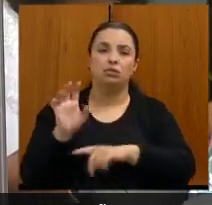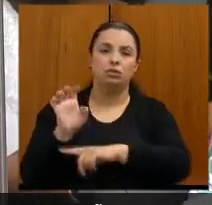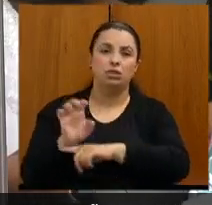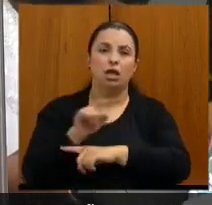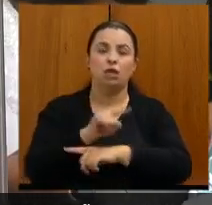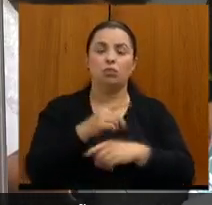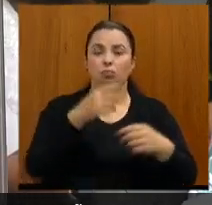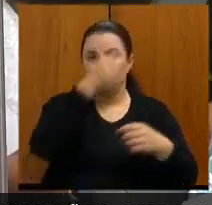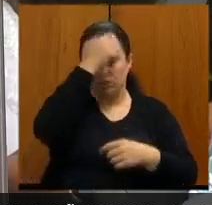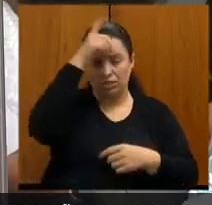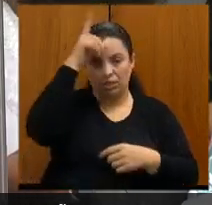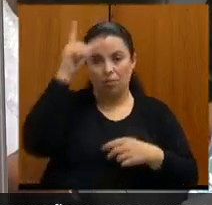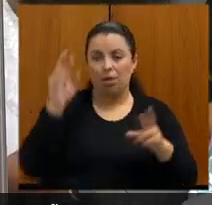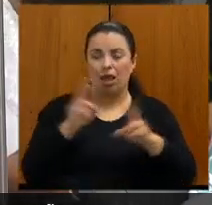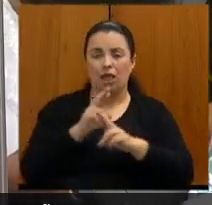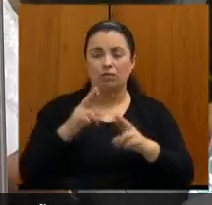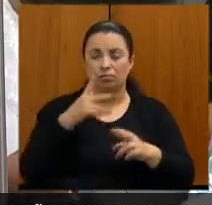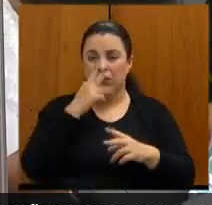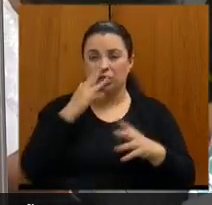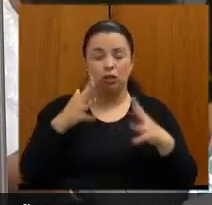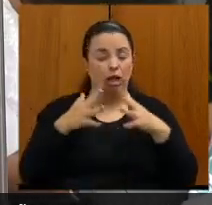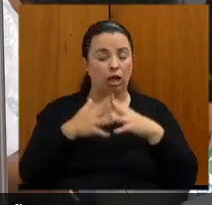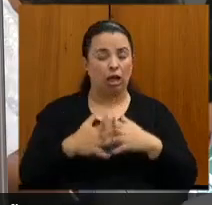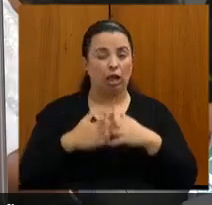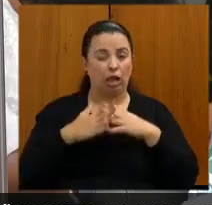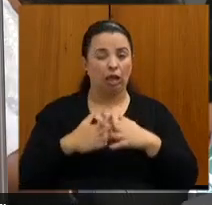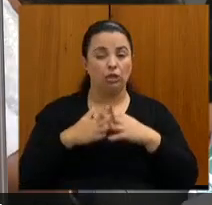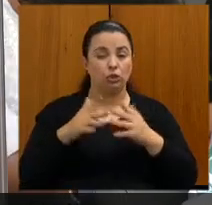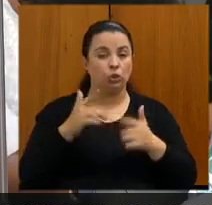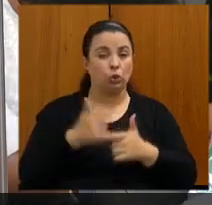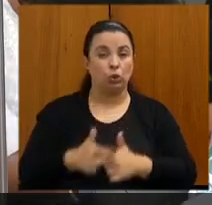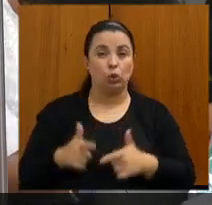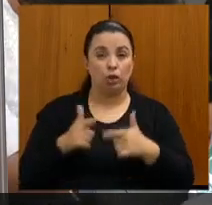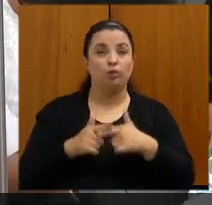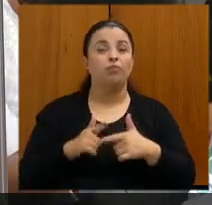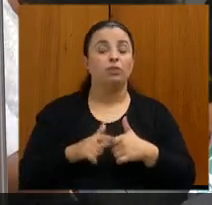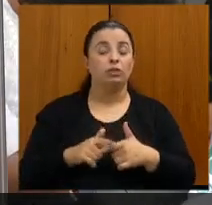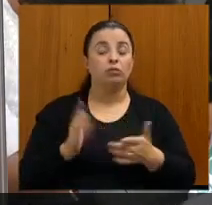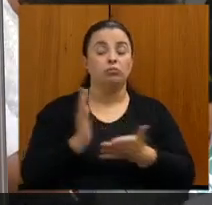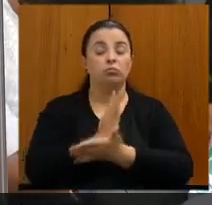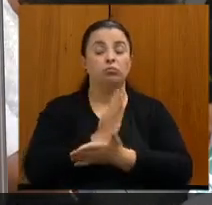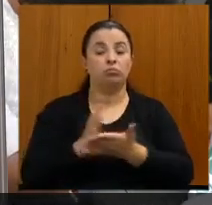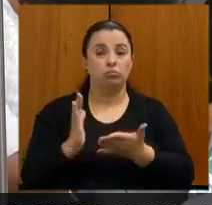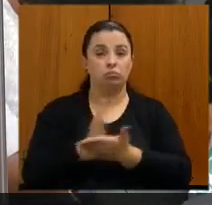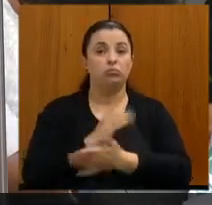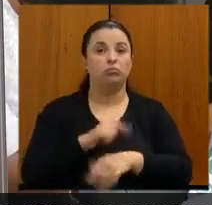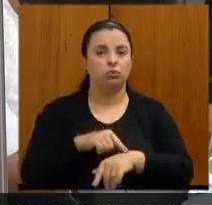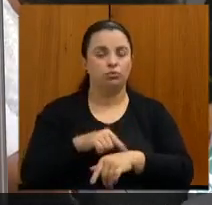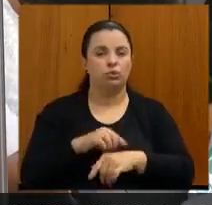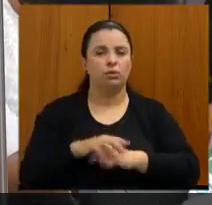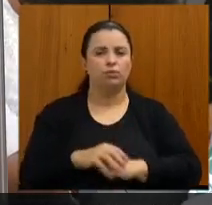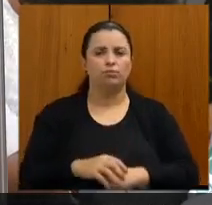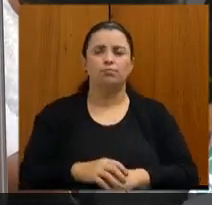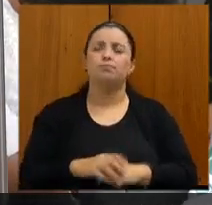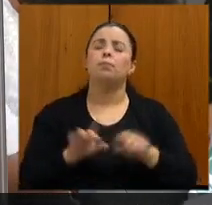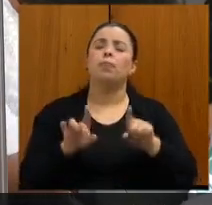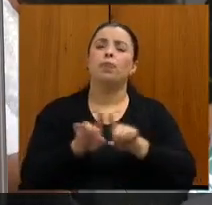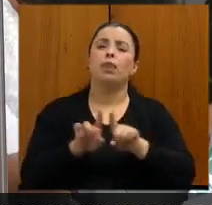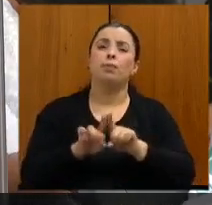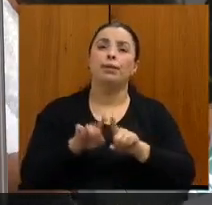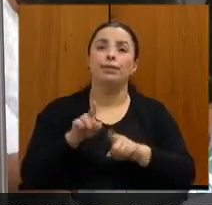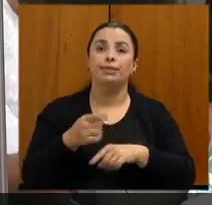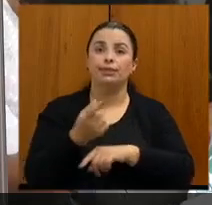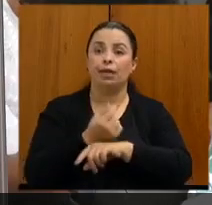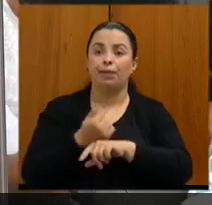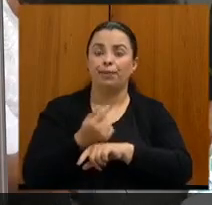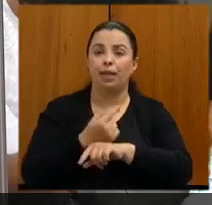conflituosos há também alguns momentos mas para além disso a parte Imobiliária né